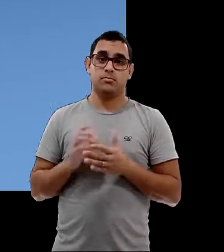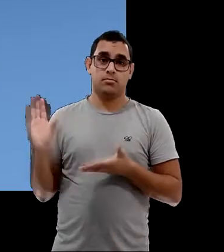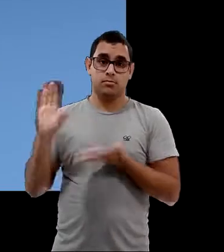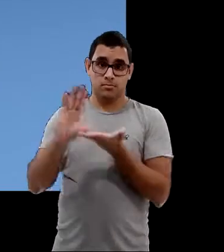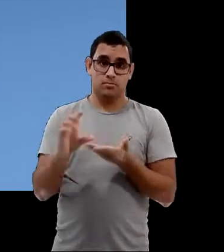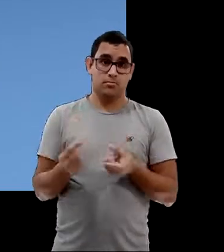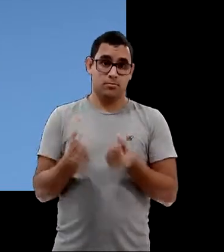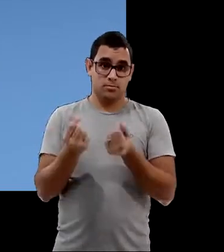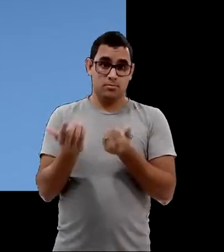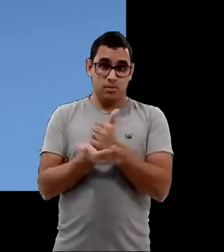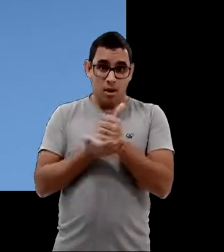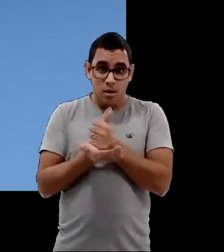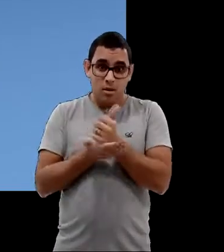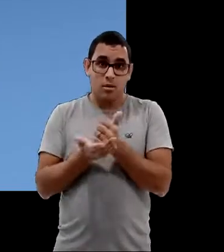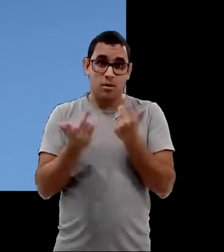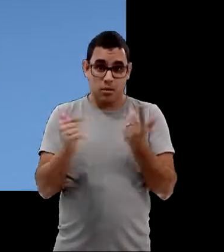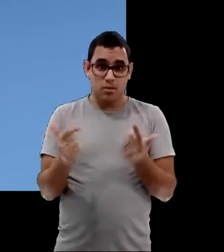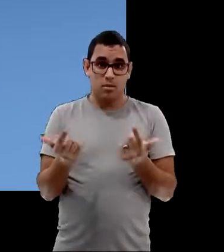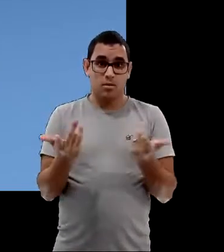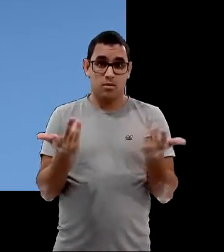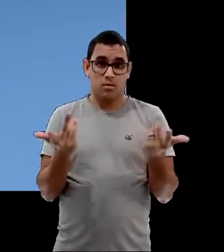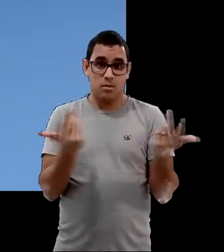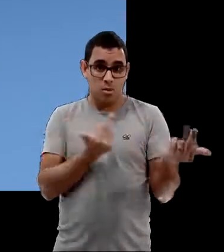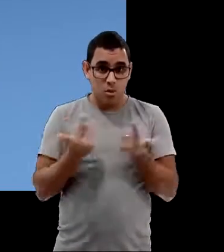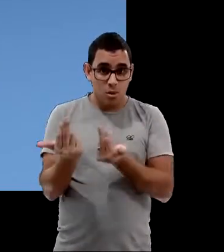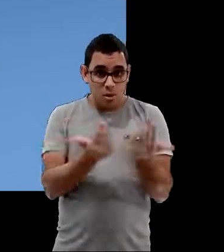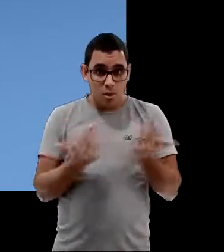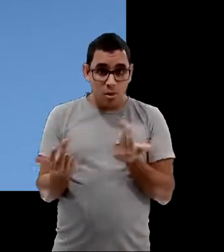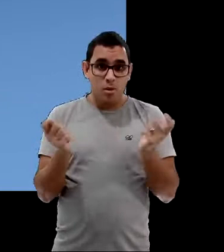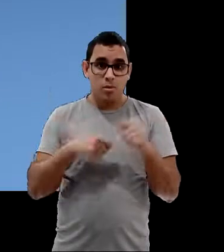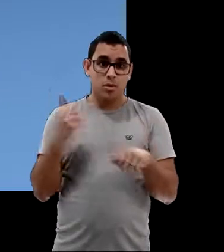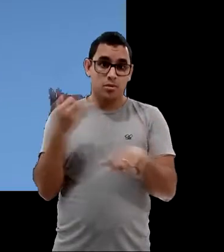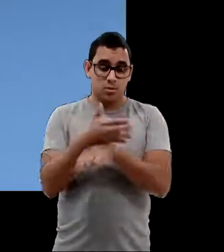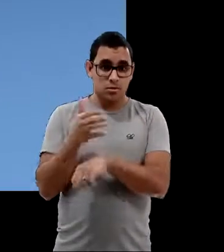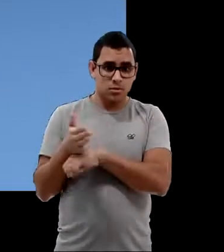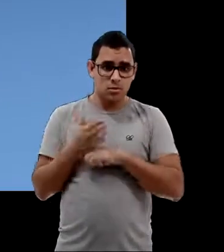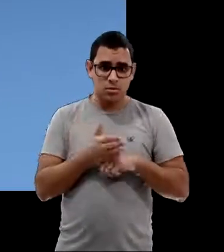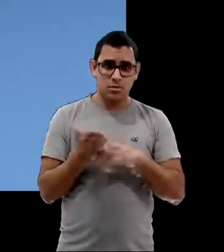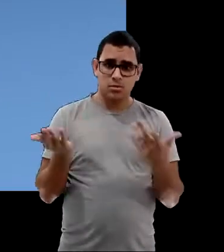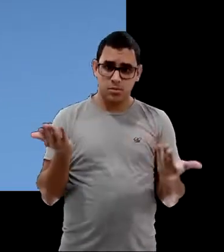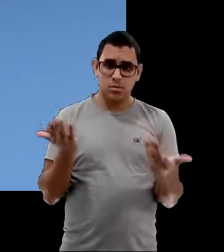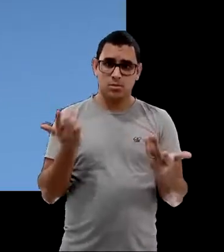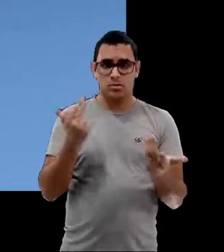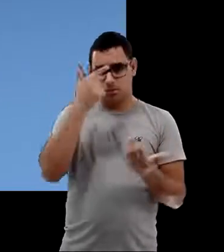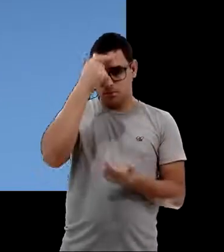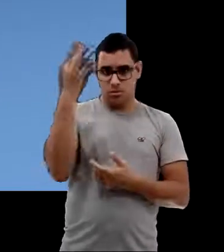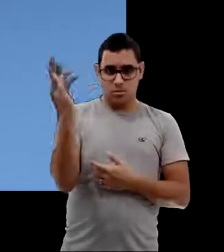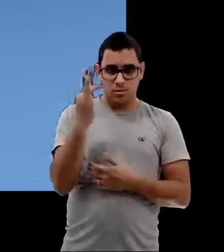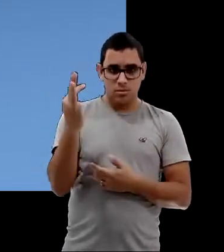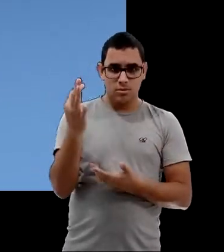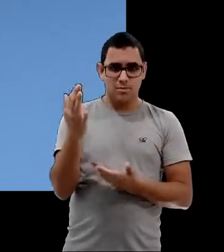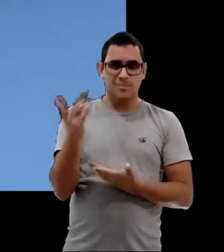e investir na educação básica de forma a igualar as condições para o acesso às